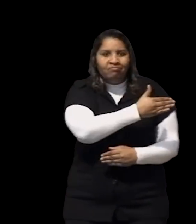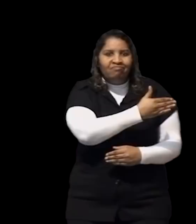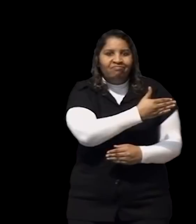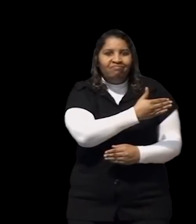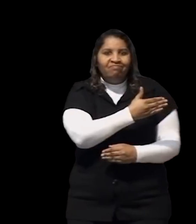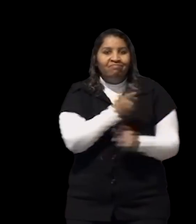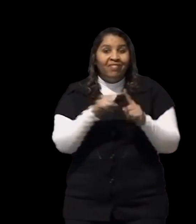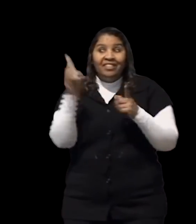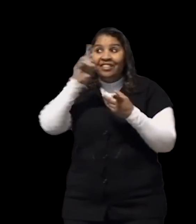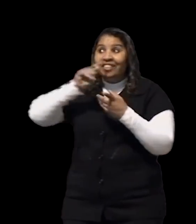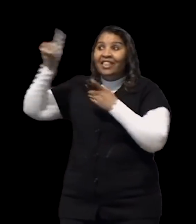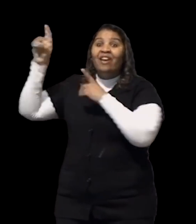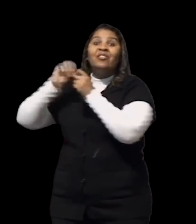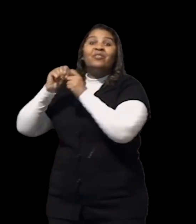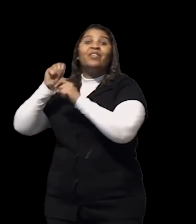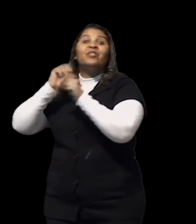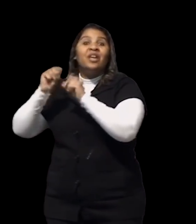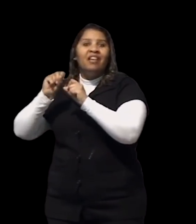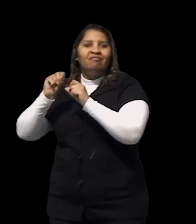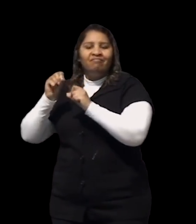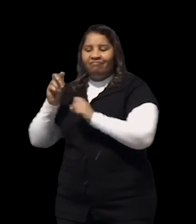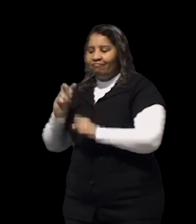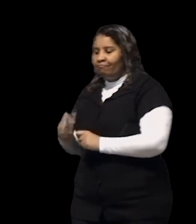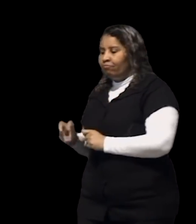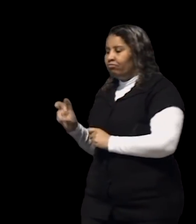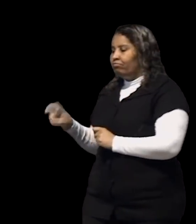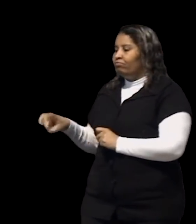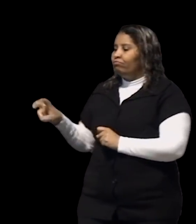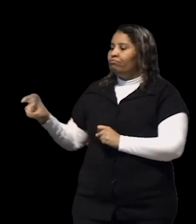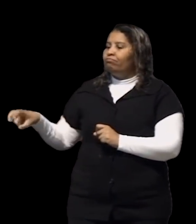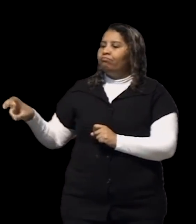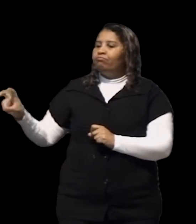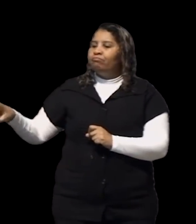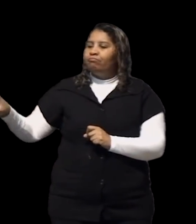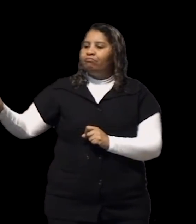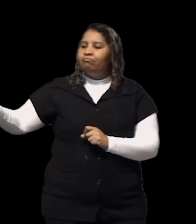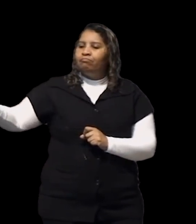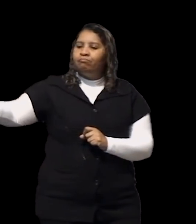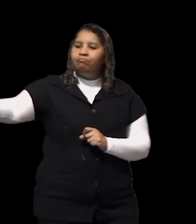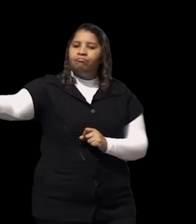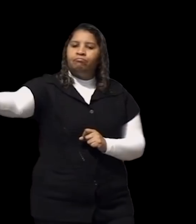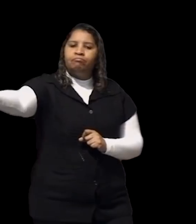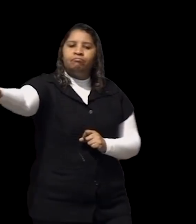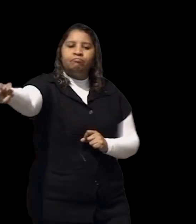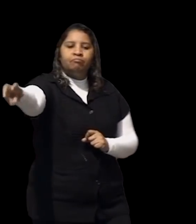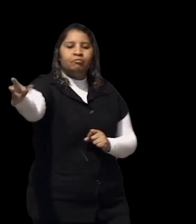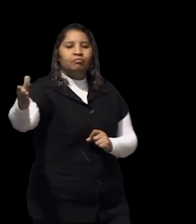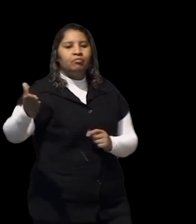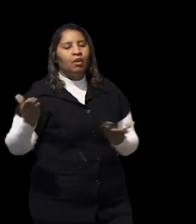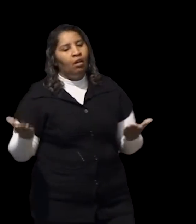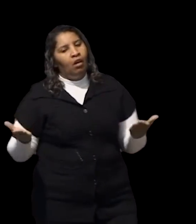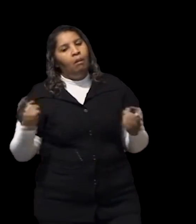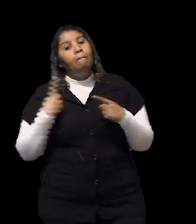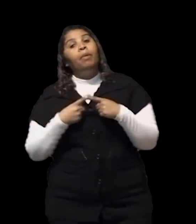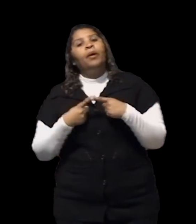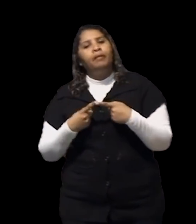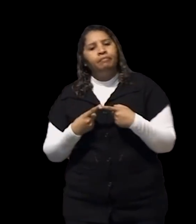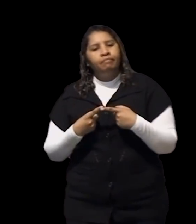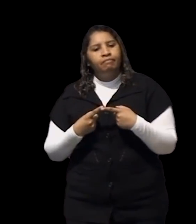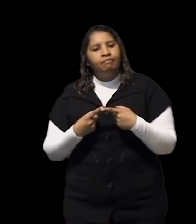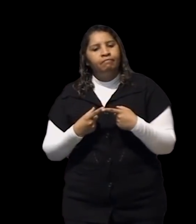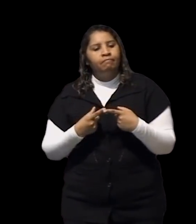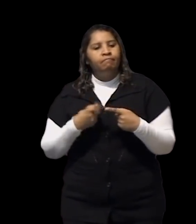Porque a escravidão estava entranhada na alma deles a escravidão estava impregnando o coração deles